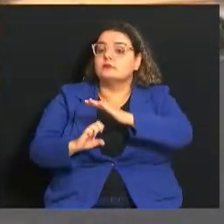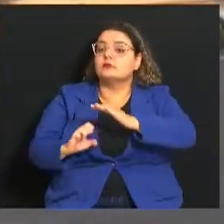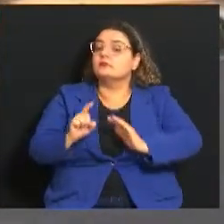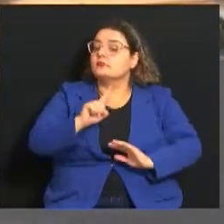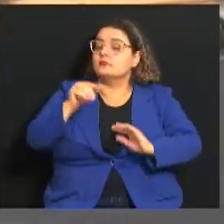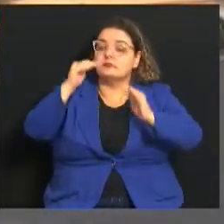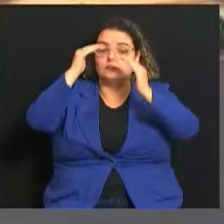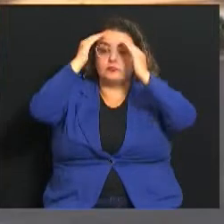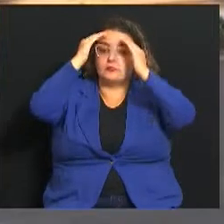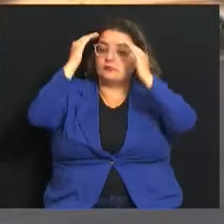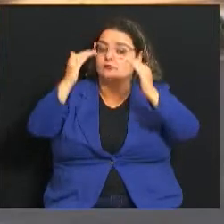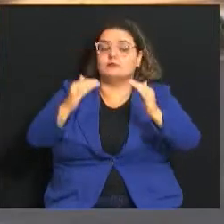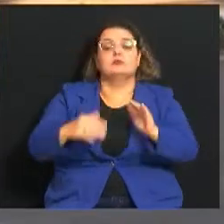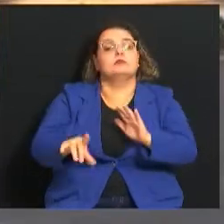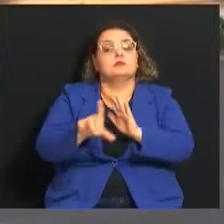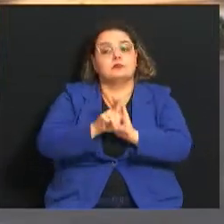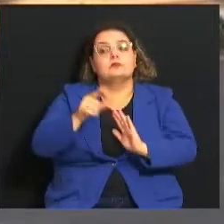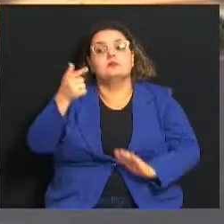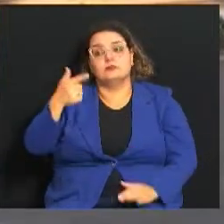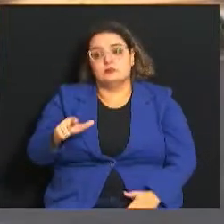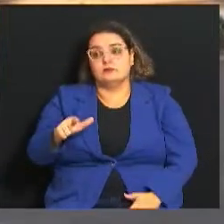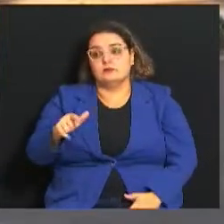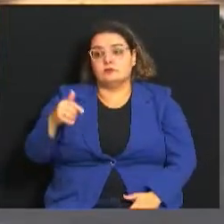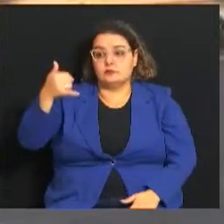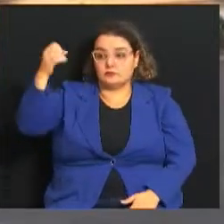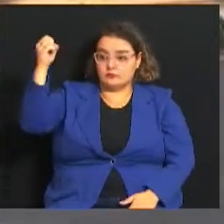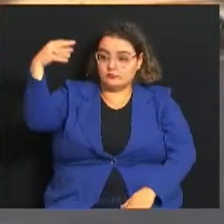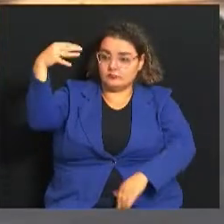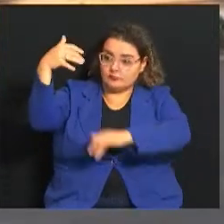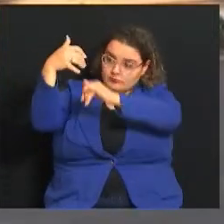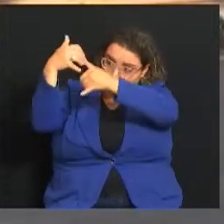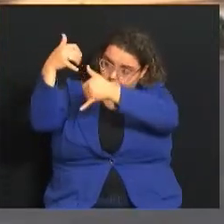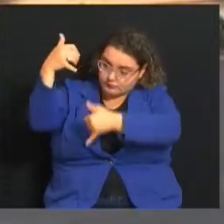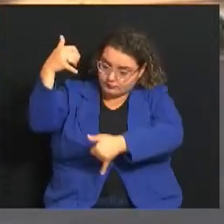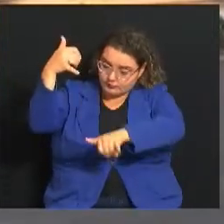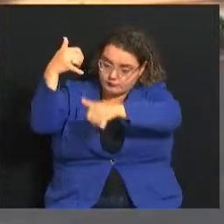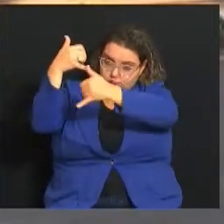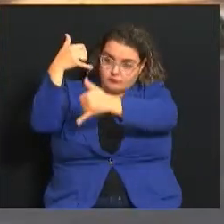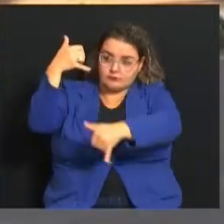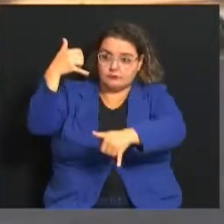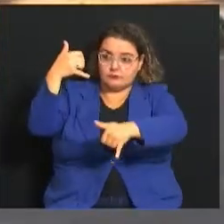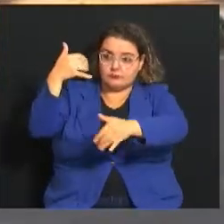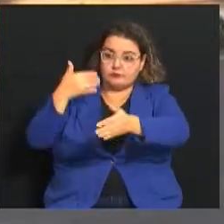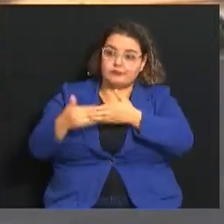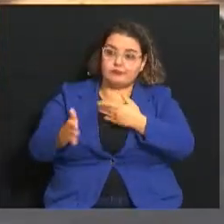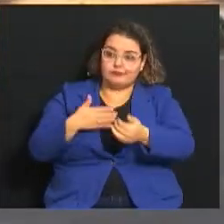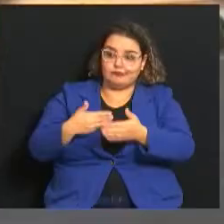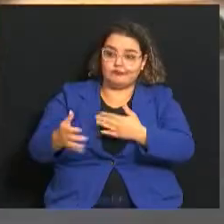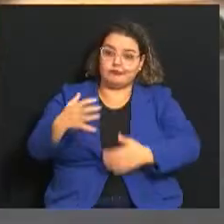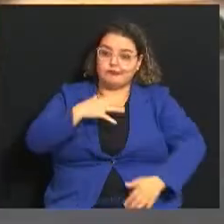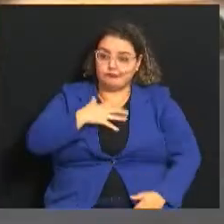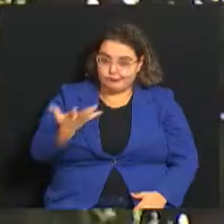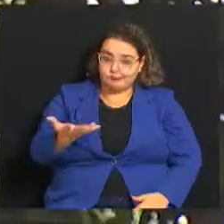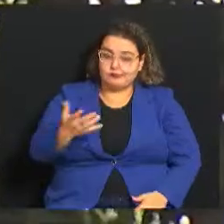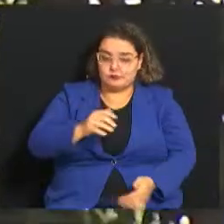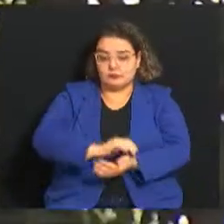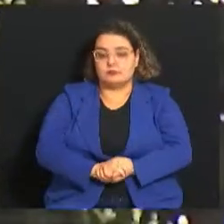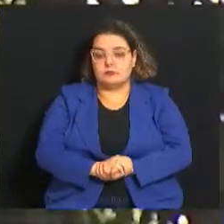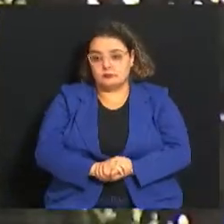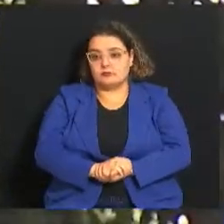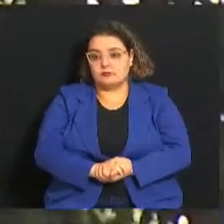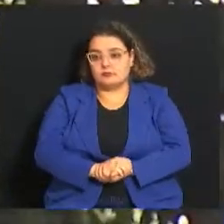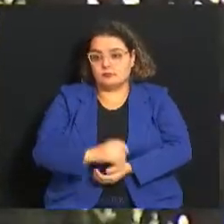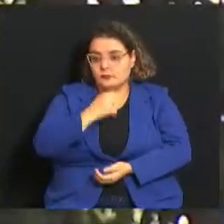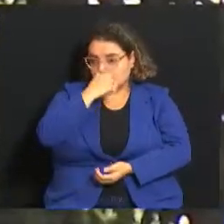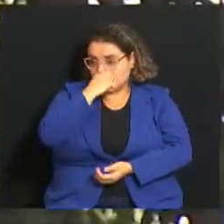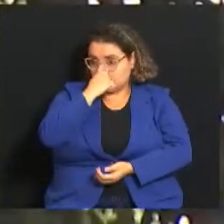obedecerem à lei e mantiverem fios e cabos inutilizados pendurados nos postes. Algo